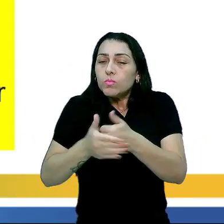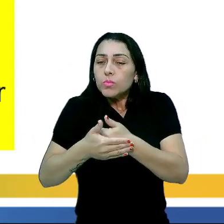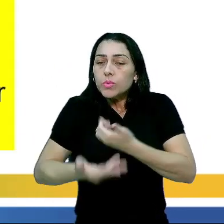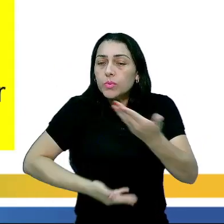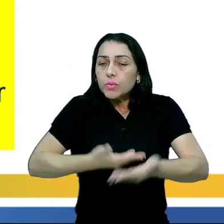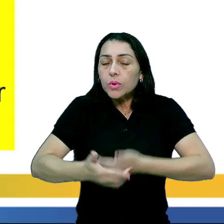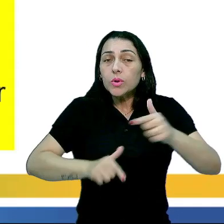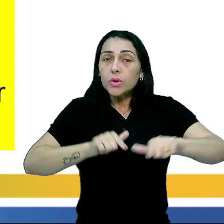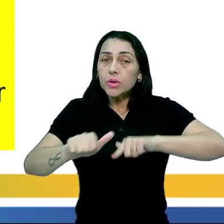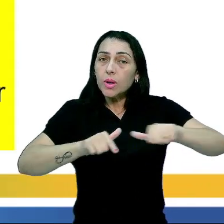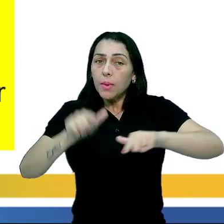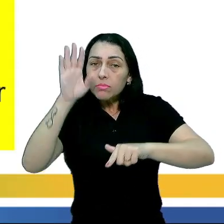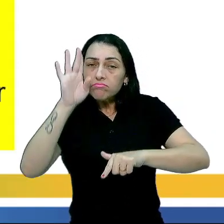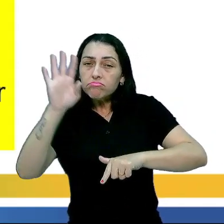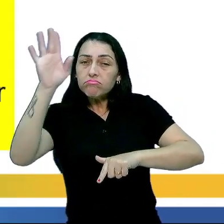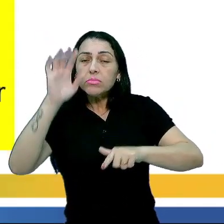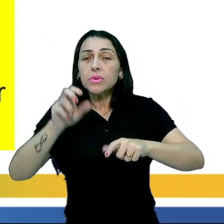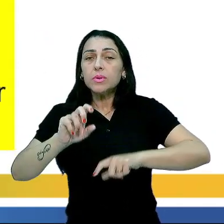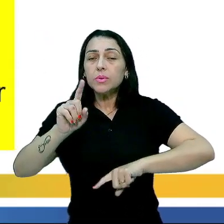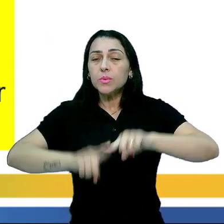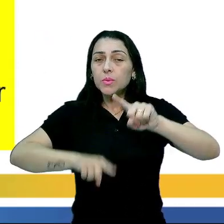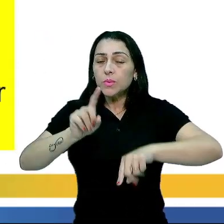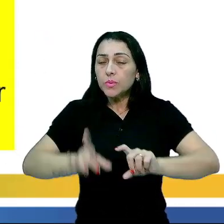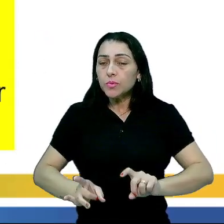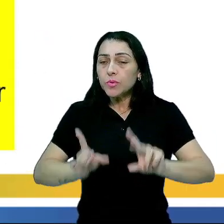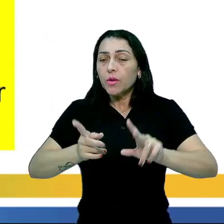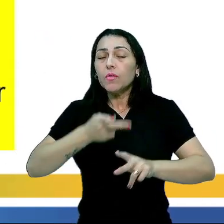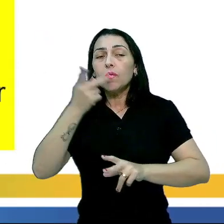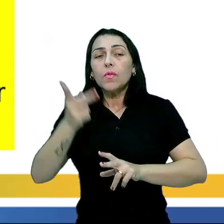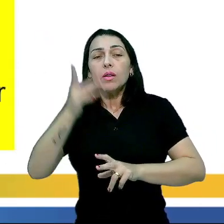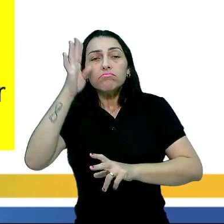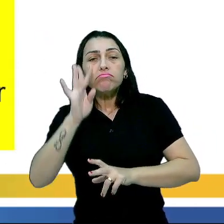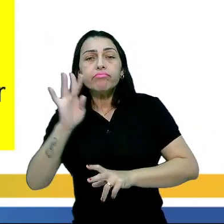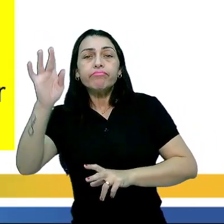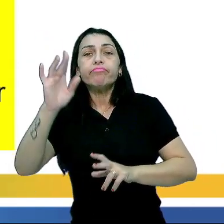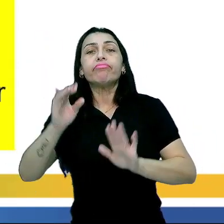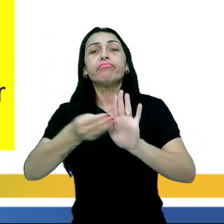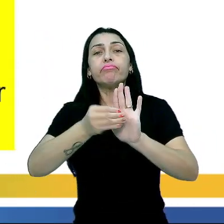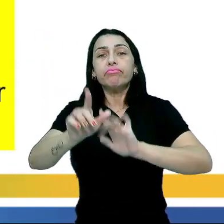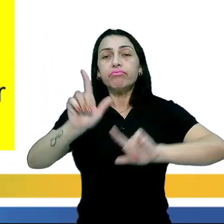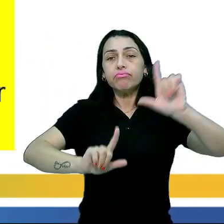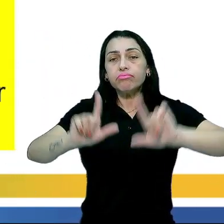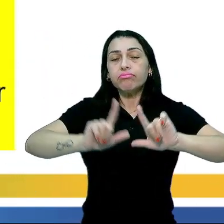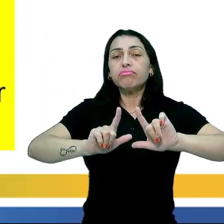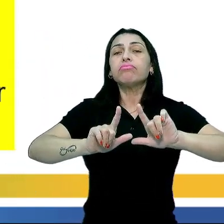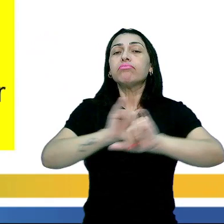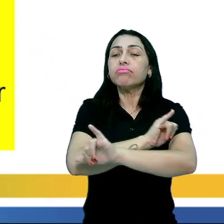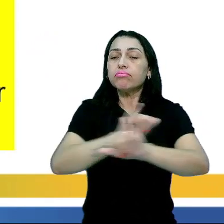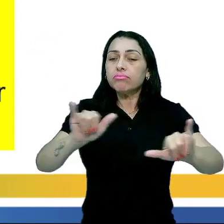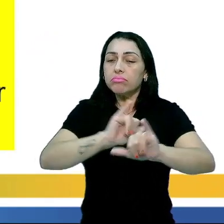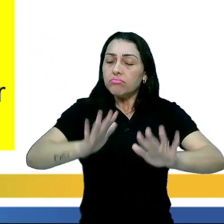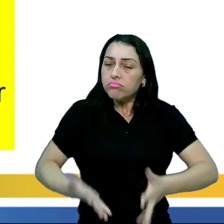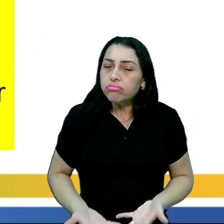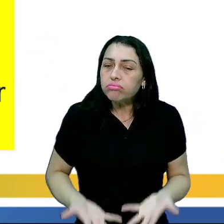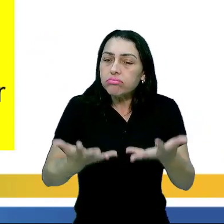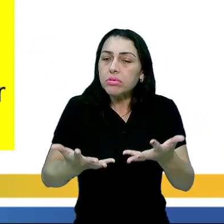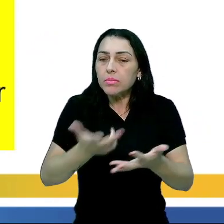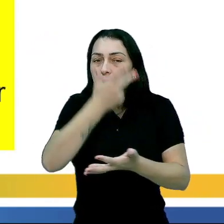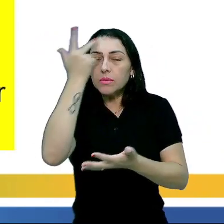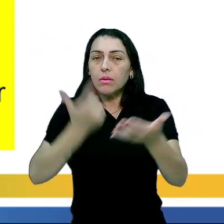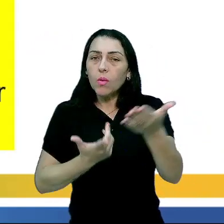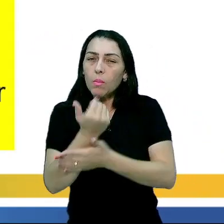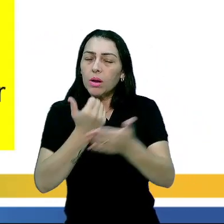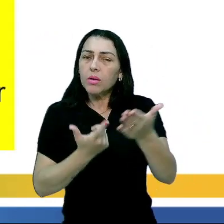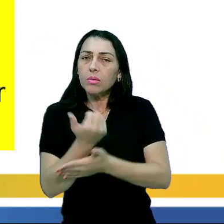de trabalho, e agora estamos falando da magia da publicidade, que impulsiona as pessoas a